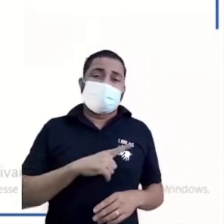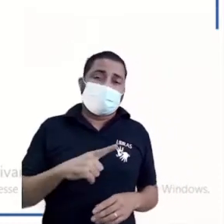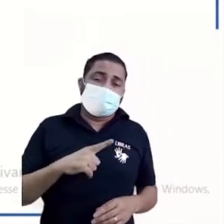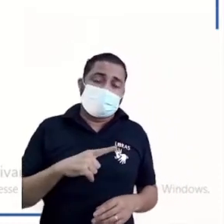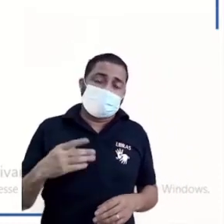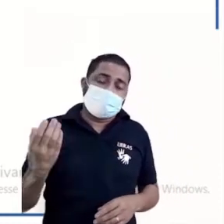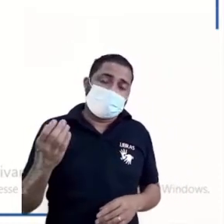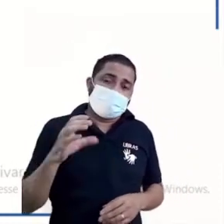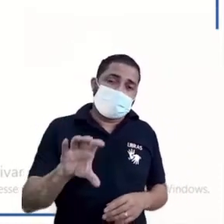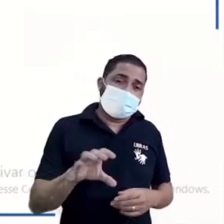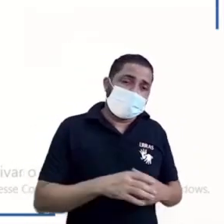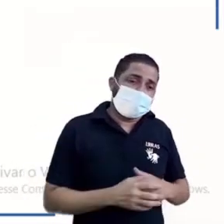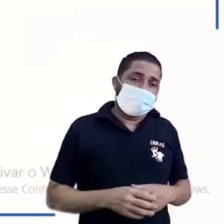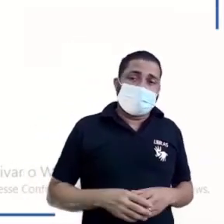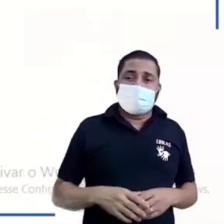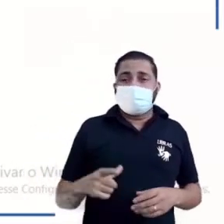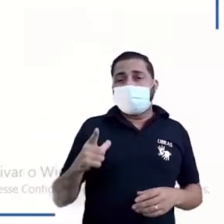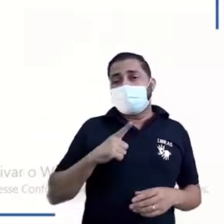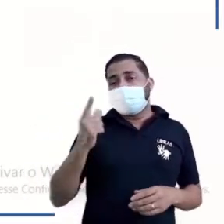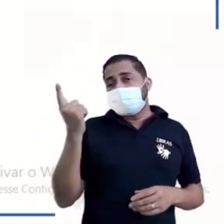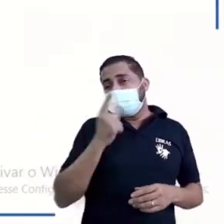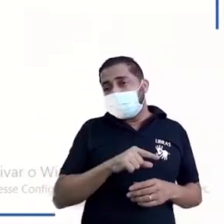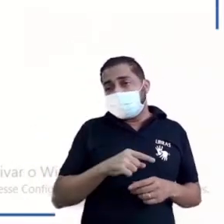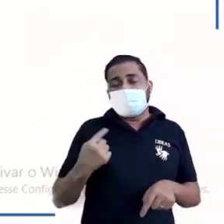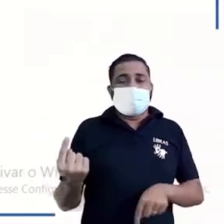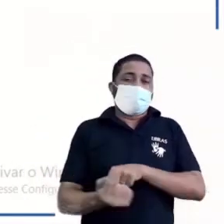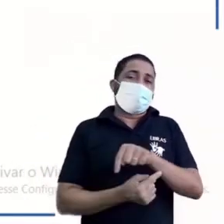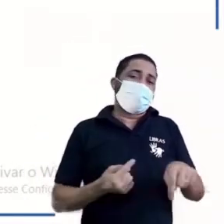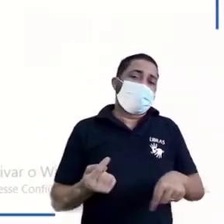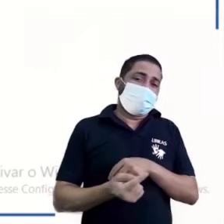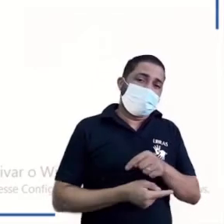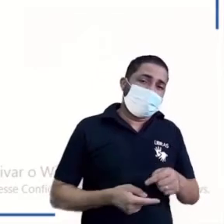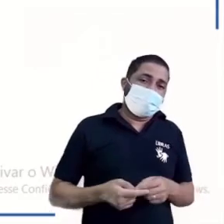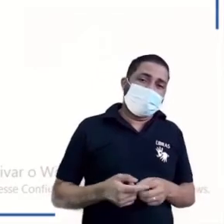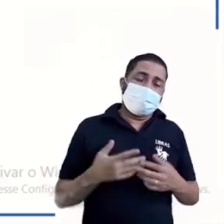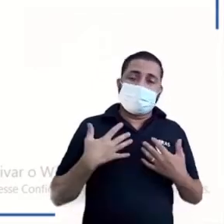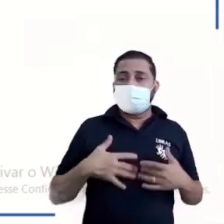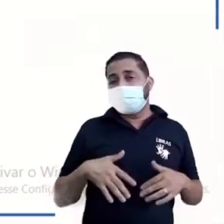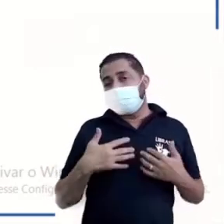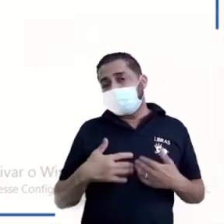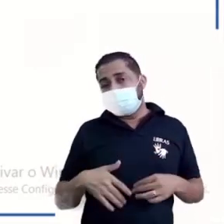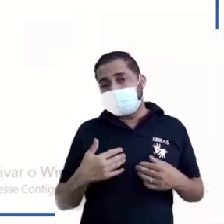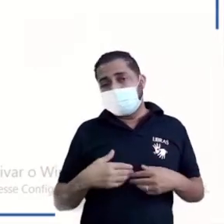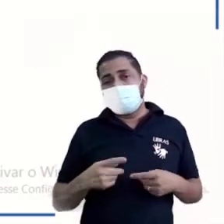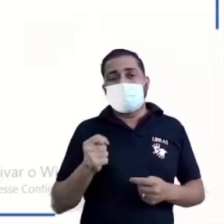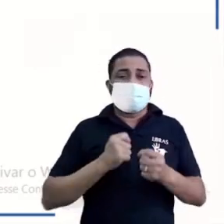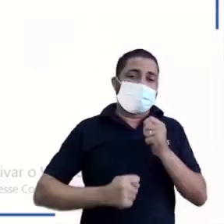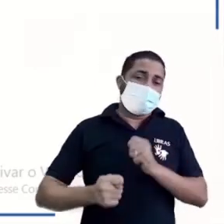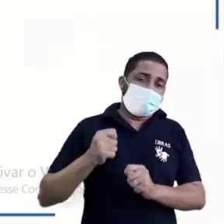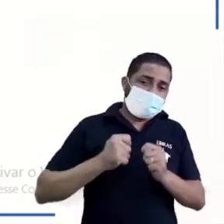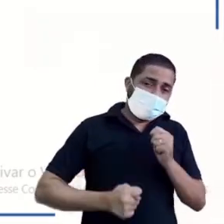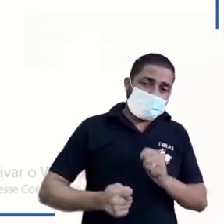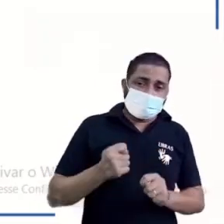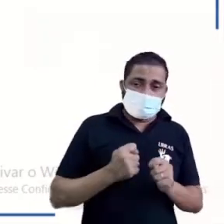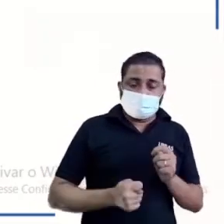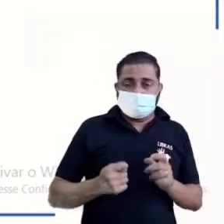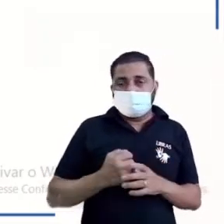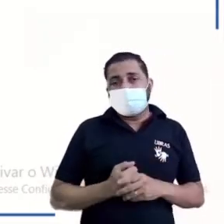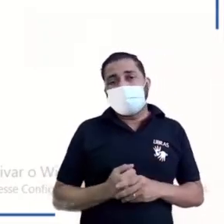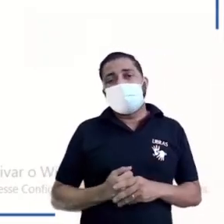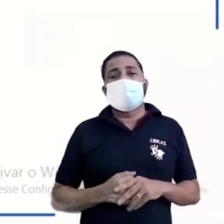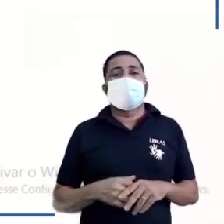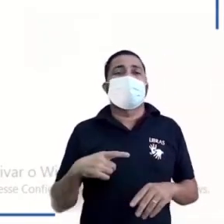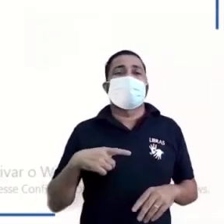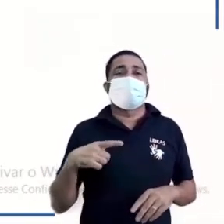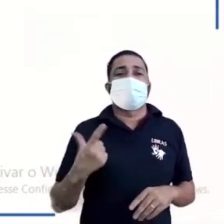uma composição onde há a possibilidade de circulação tranquila, né? A questão ergonômica foi muito bem pensada, você não